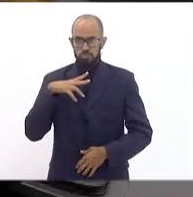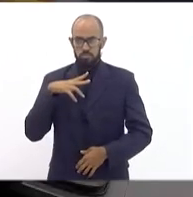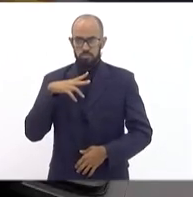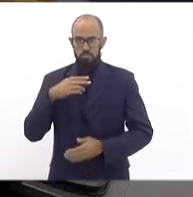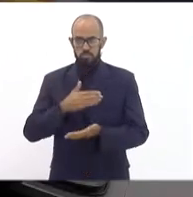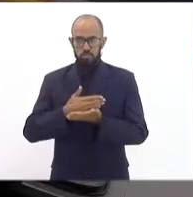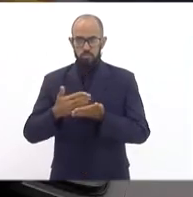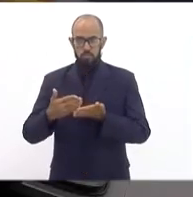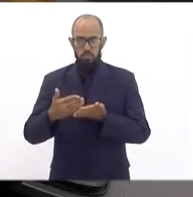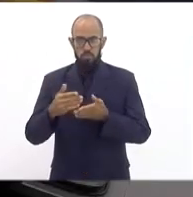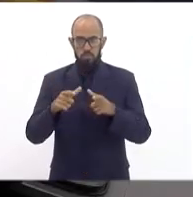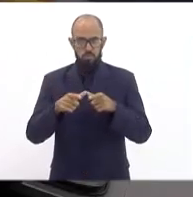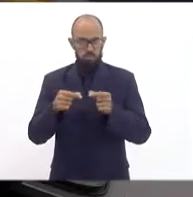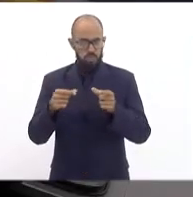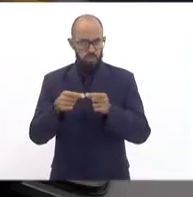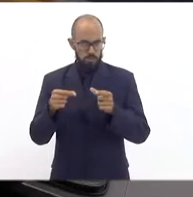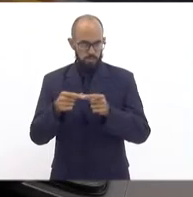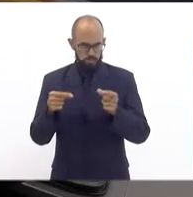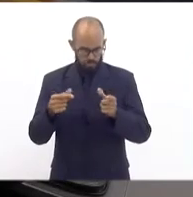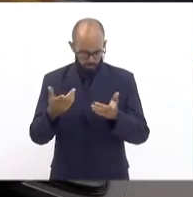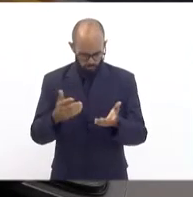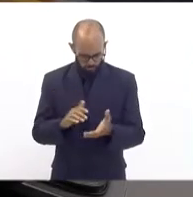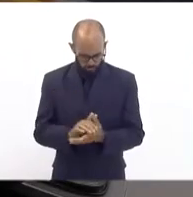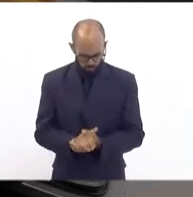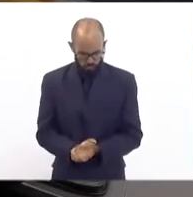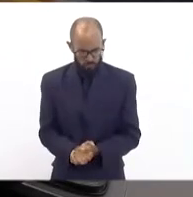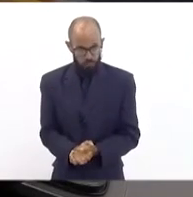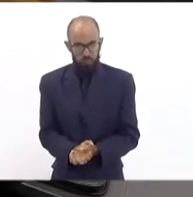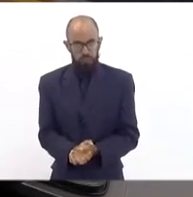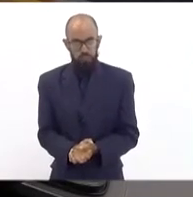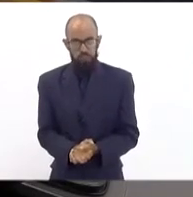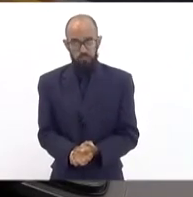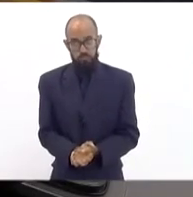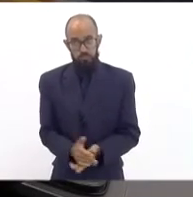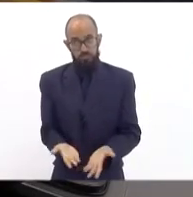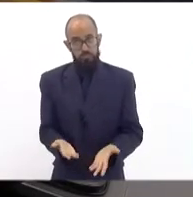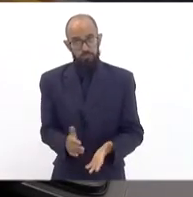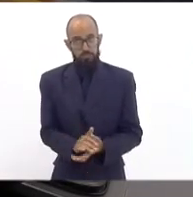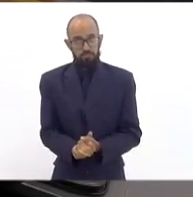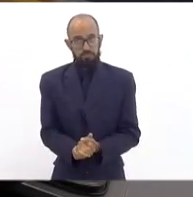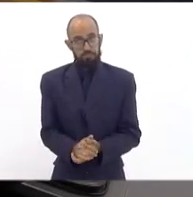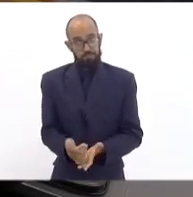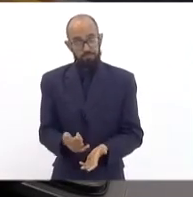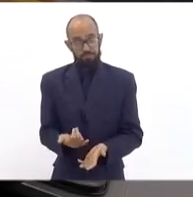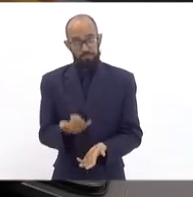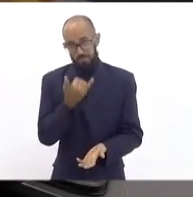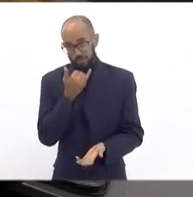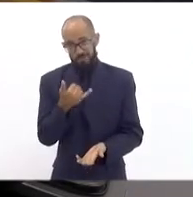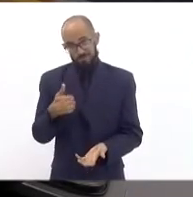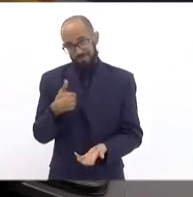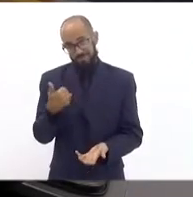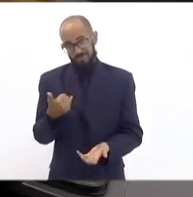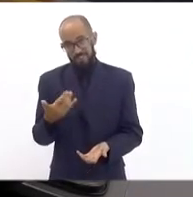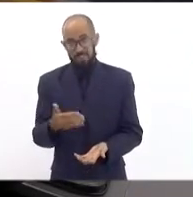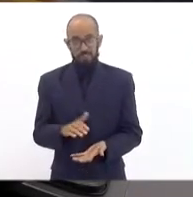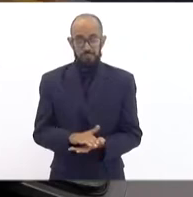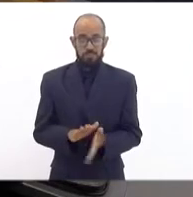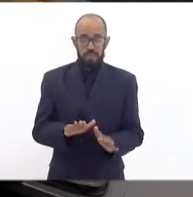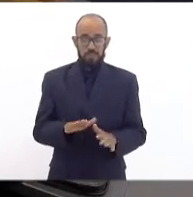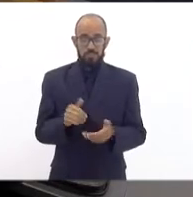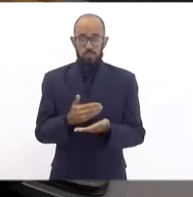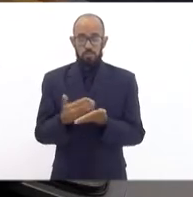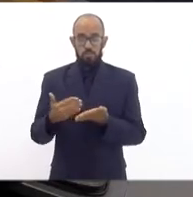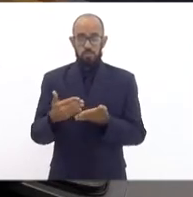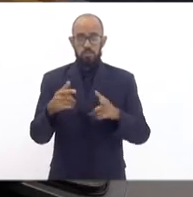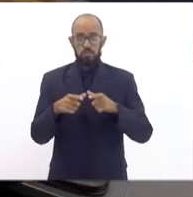início de Brasília. Eu aqui sou pela idade, né? Mas no início de Brasília era